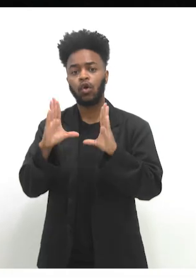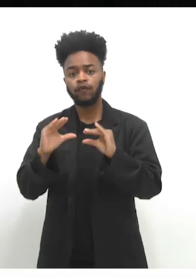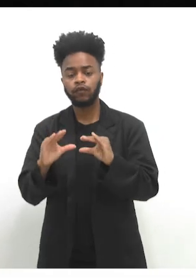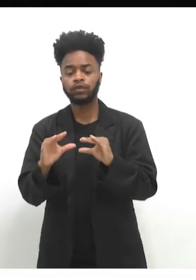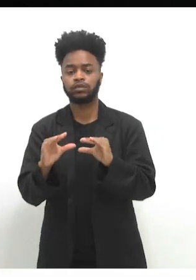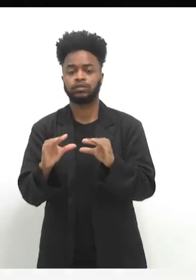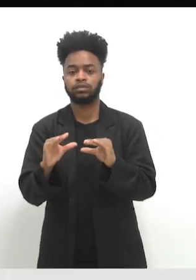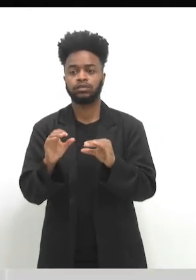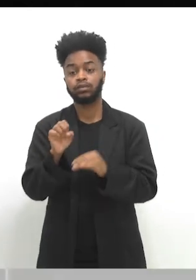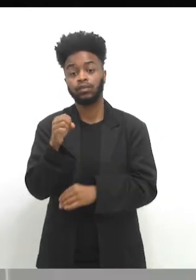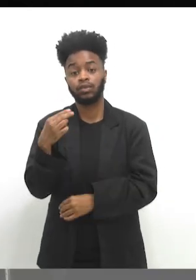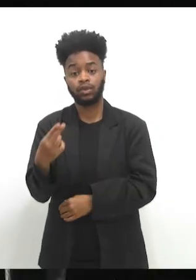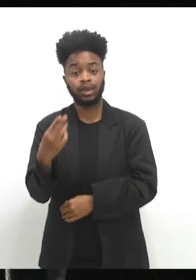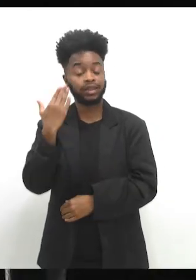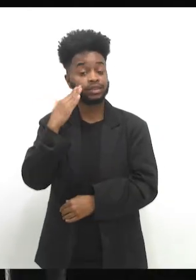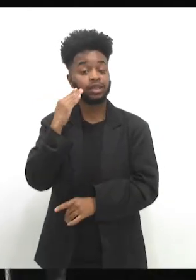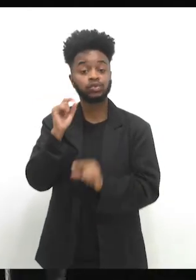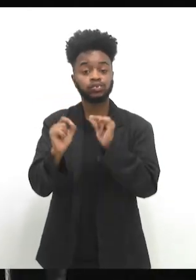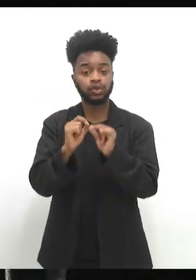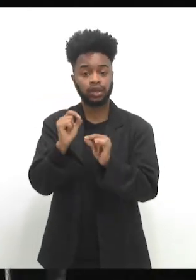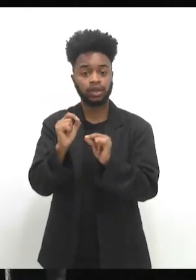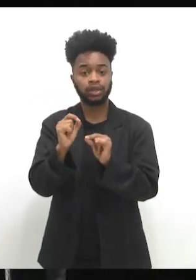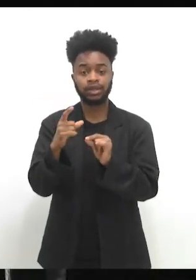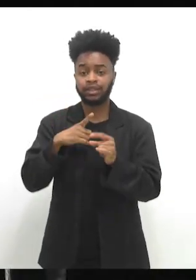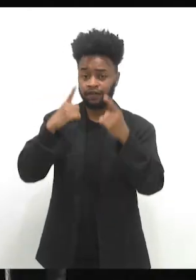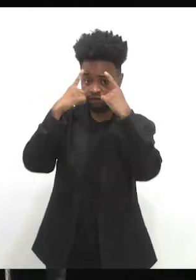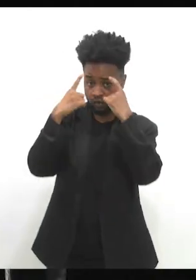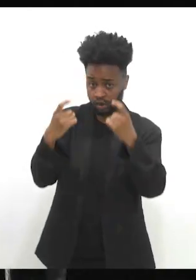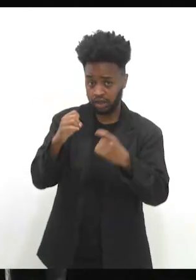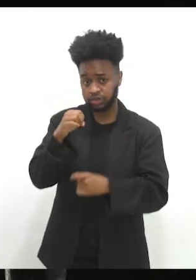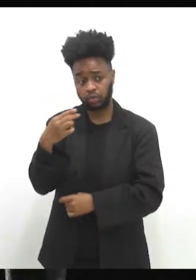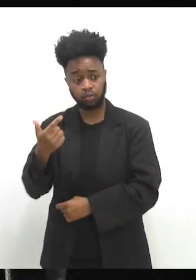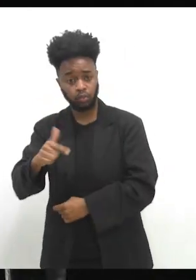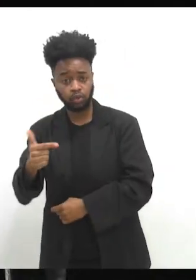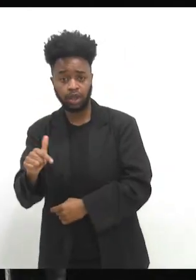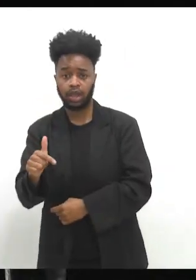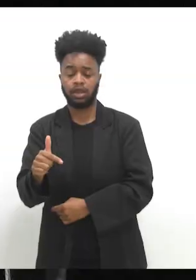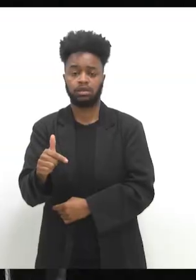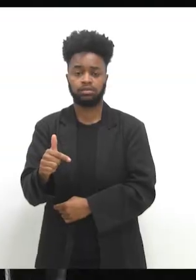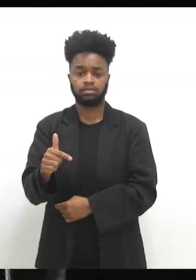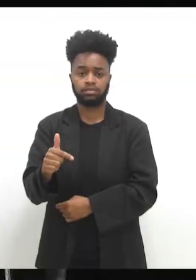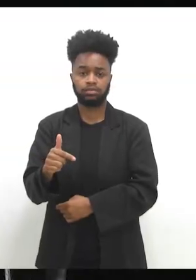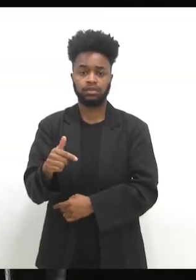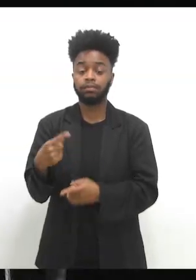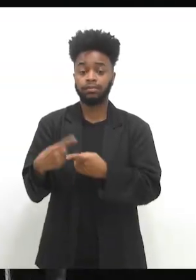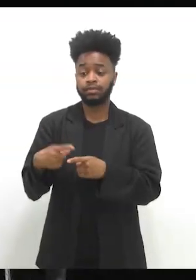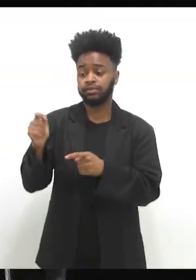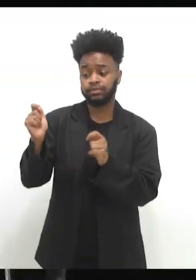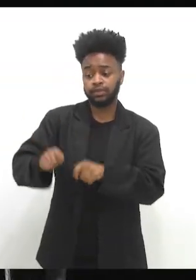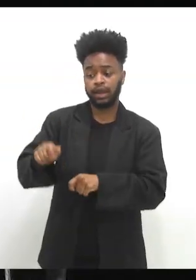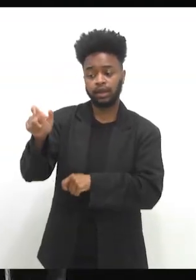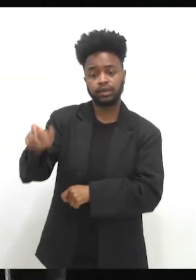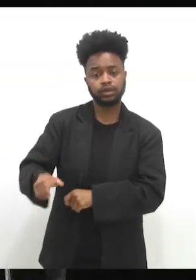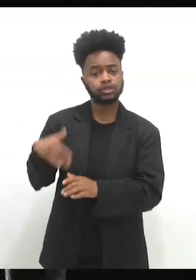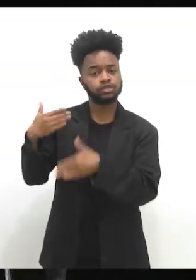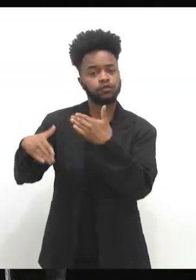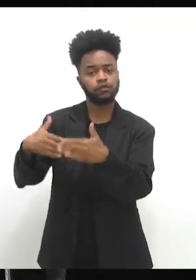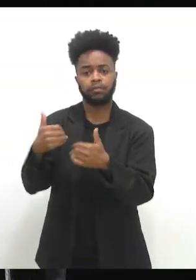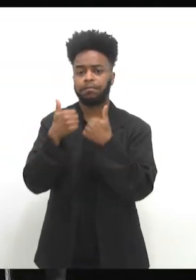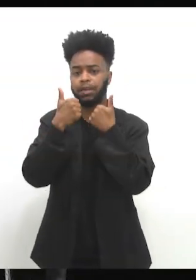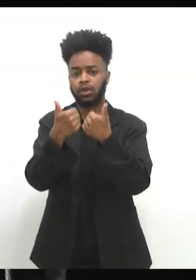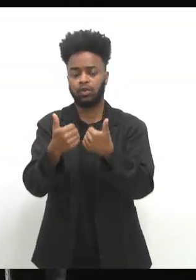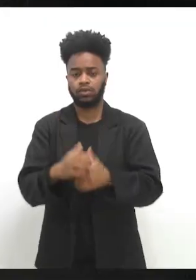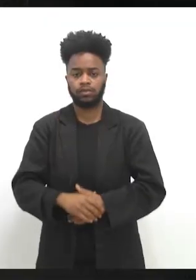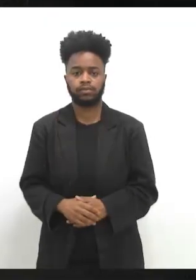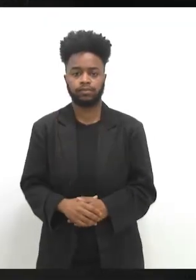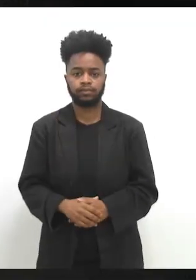mais confortável, onde entende que há ou não uma violência, ou não há violência, para que ela possa se desenvolver da